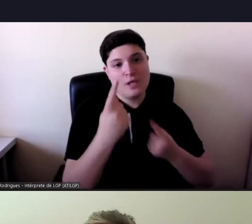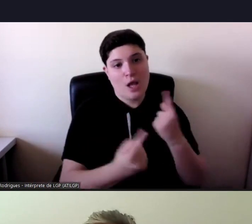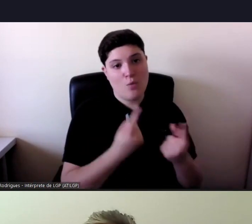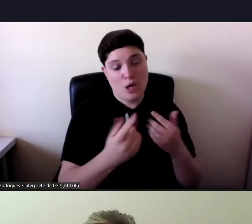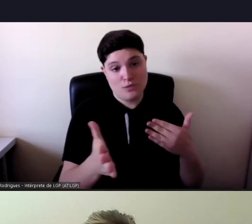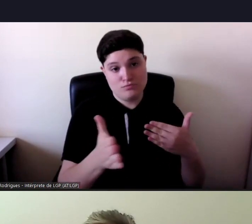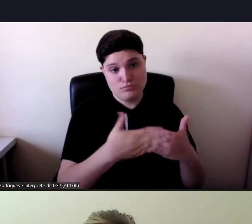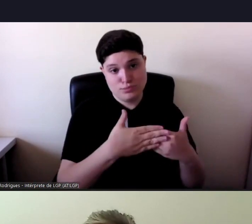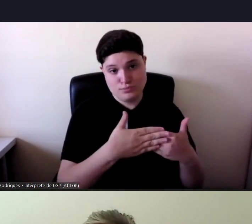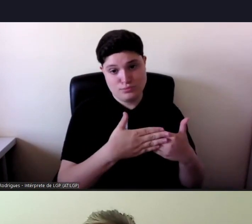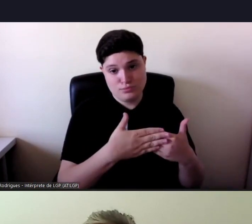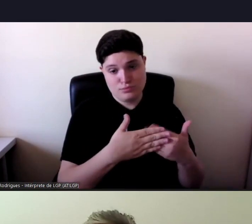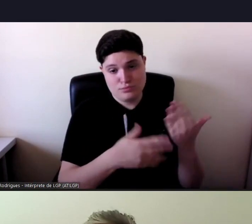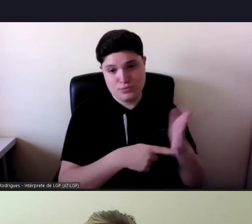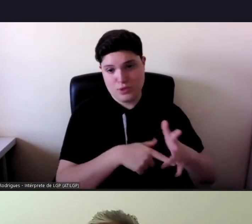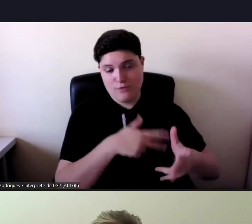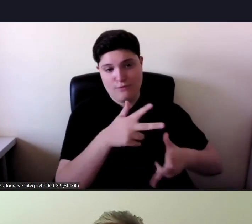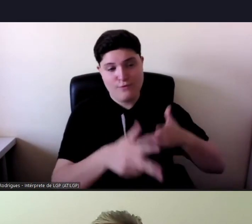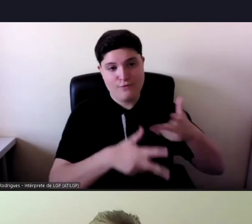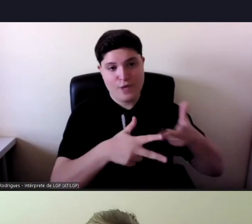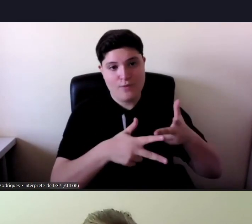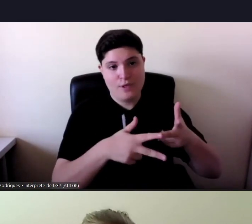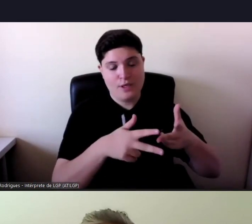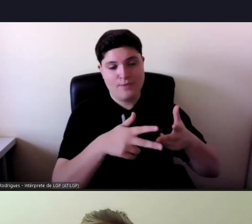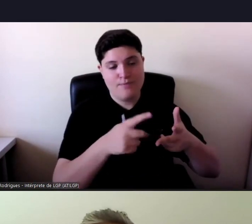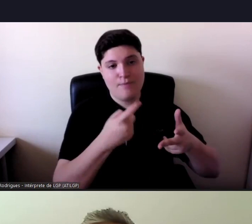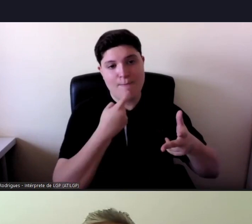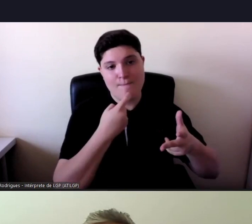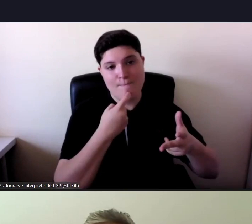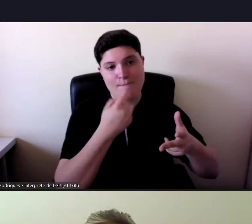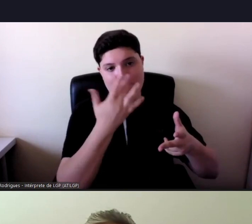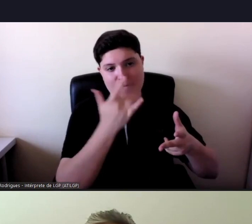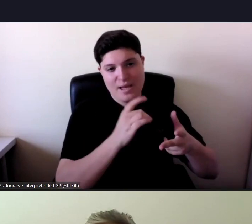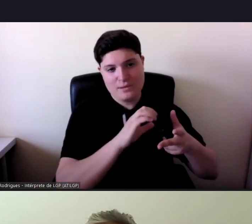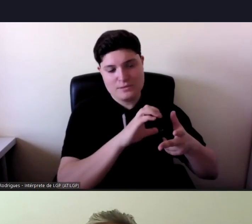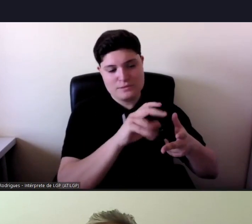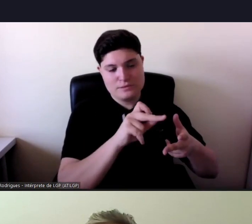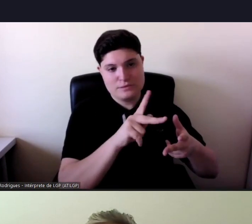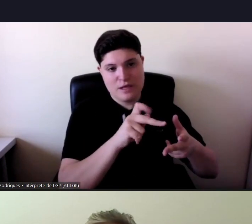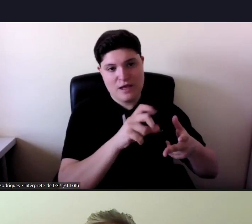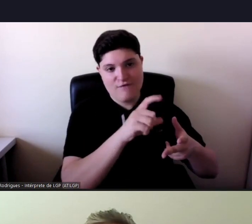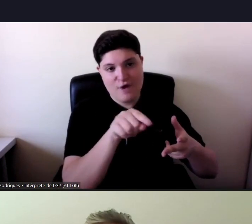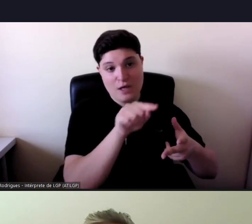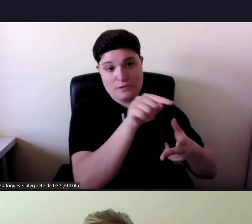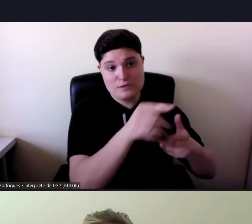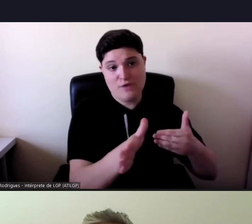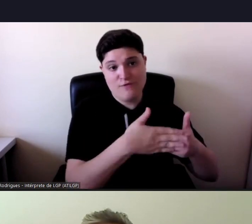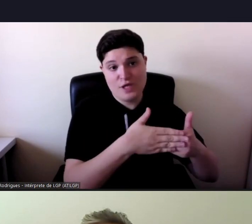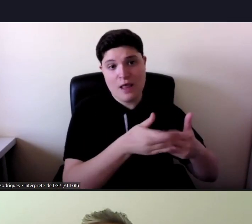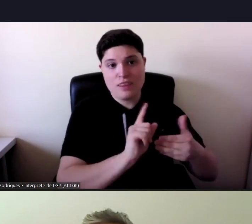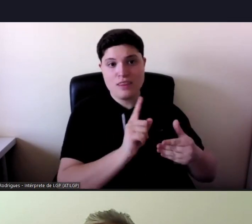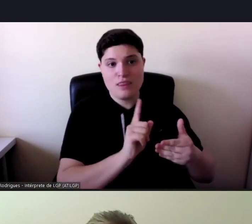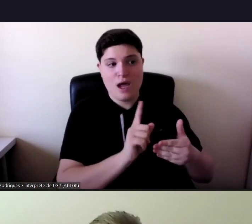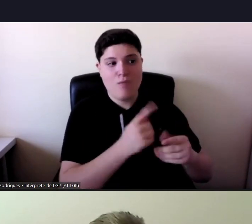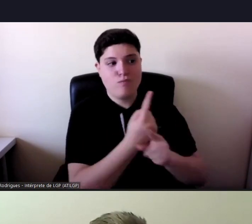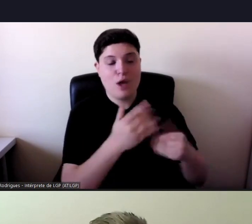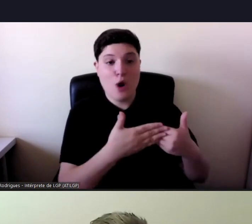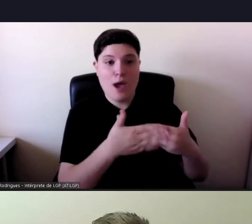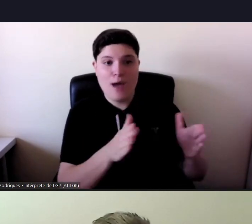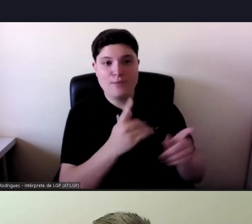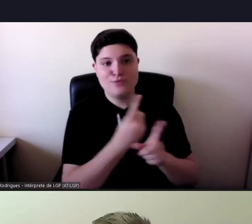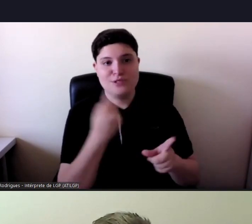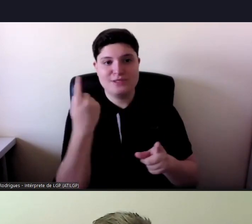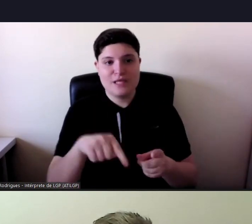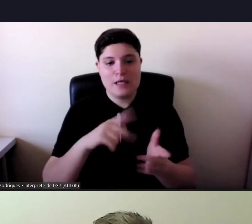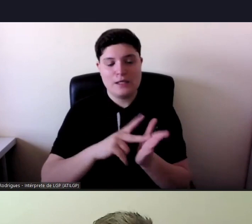de fluxos, isto é, controlar emissões, reduzir emissões e tentar neutralizar estas emissões, nunca vamos resolver o